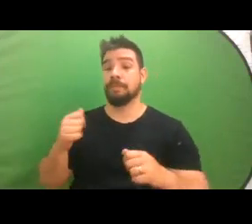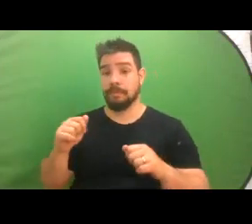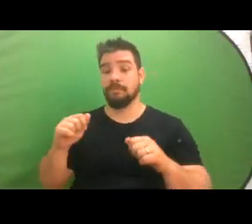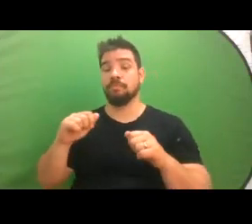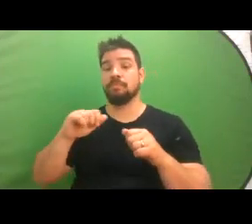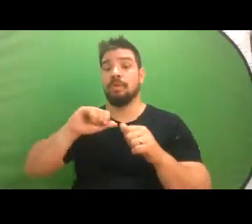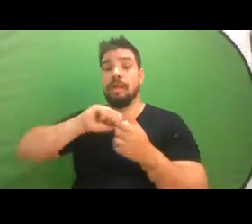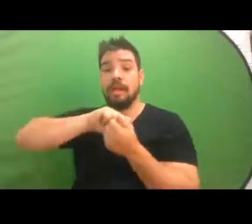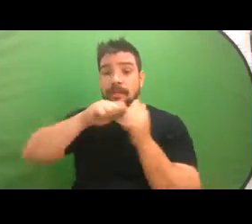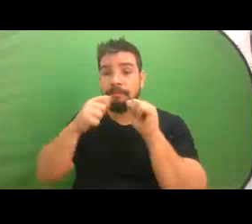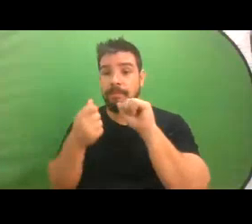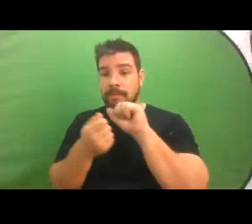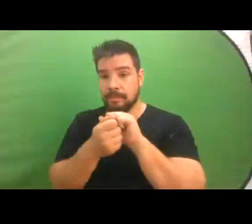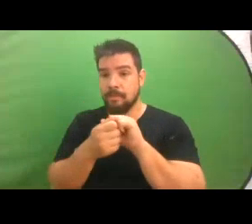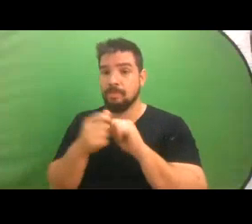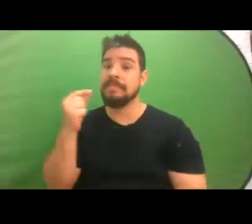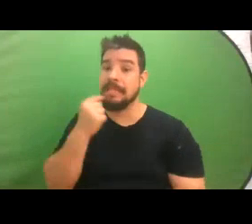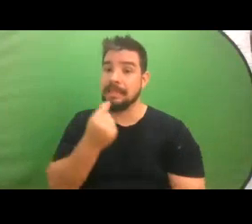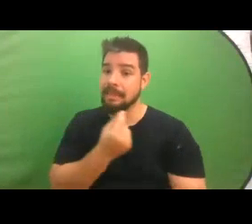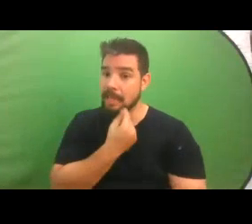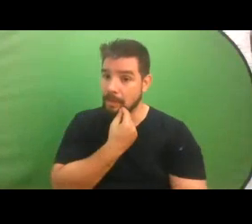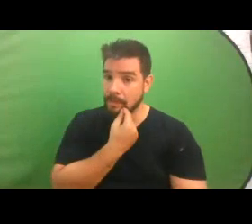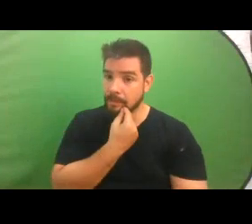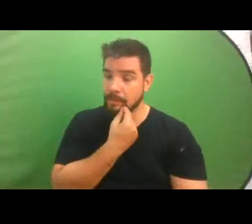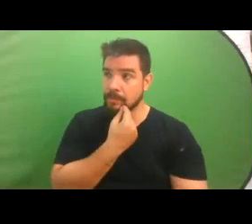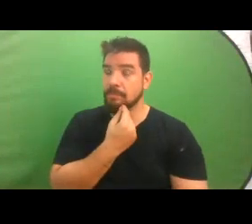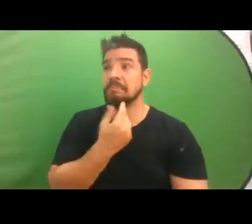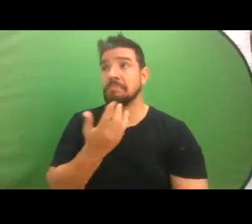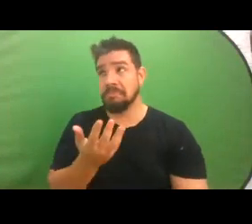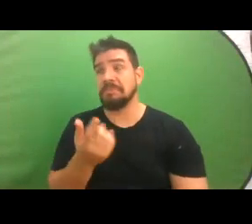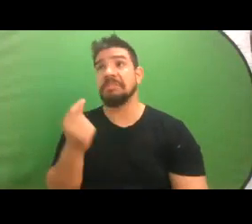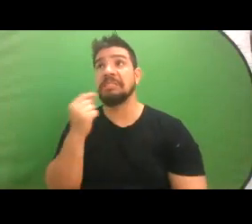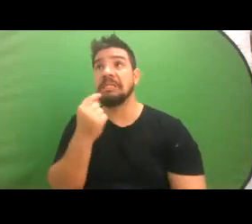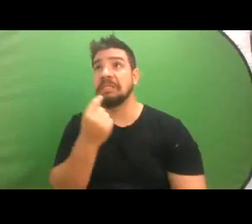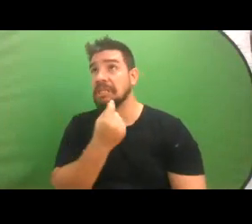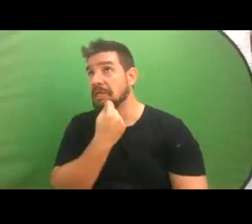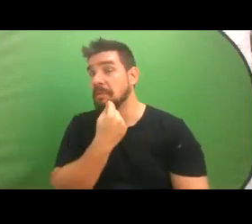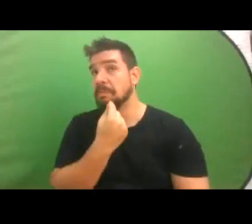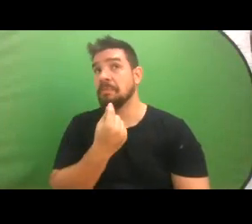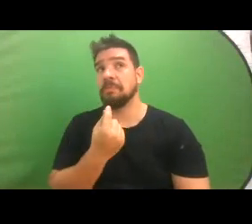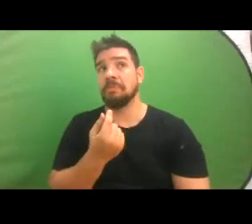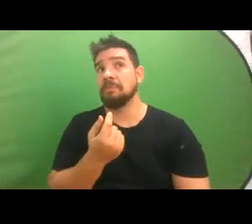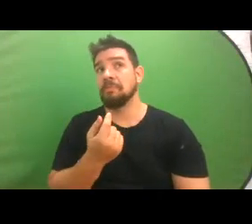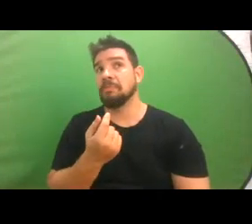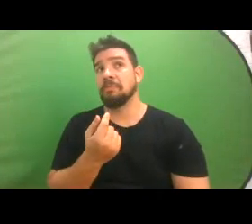alterações em setembro. Então, eu acredito que em setembro ainda não tem nada,